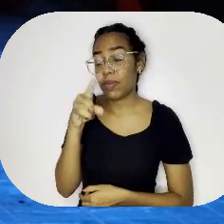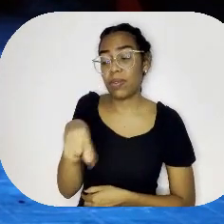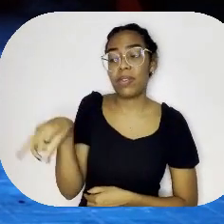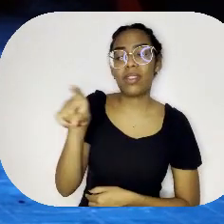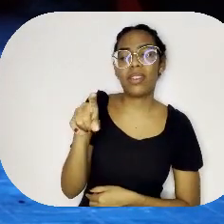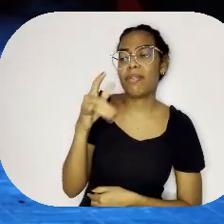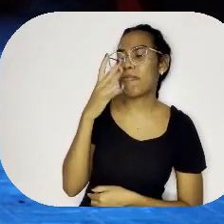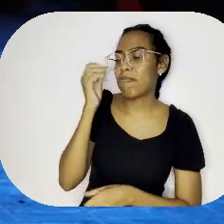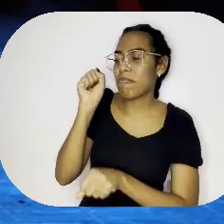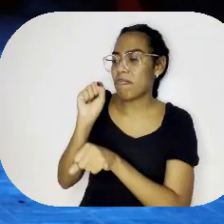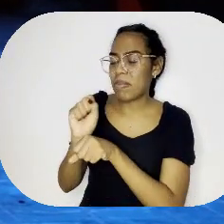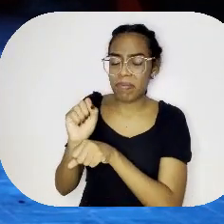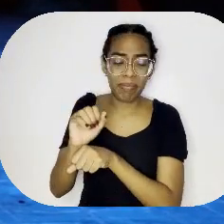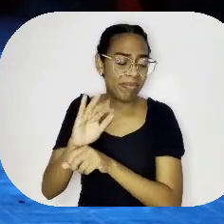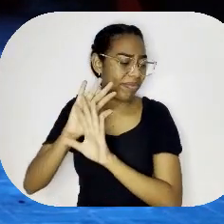Para de me